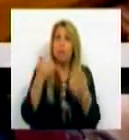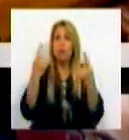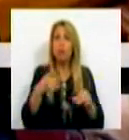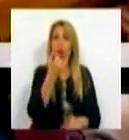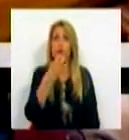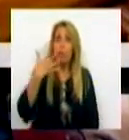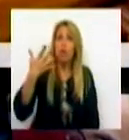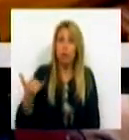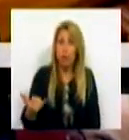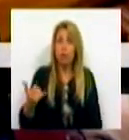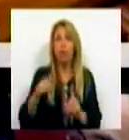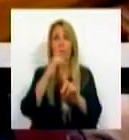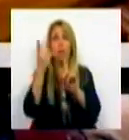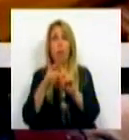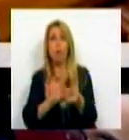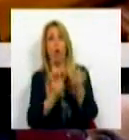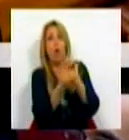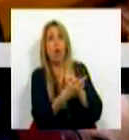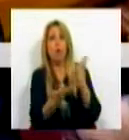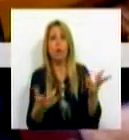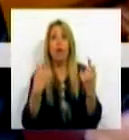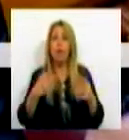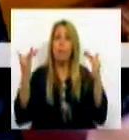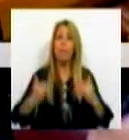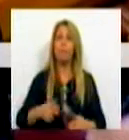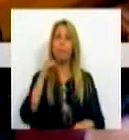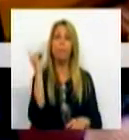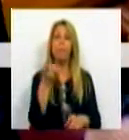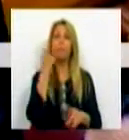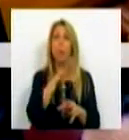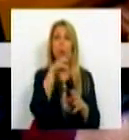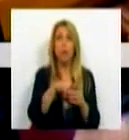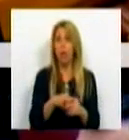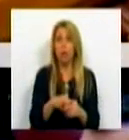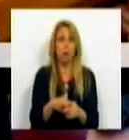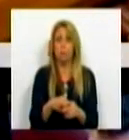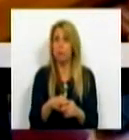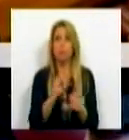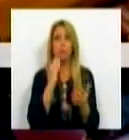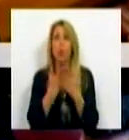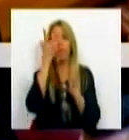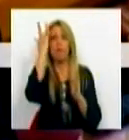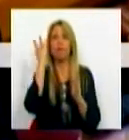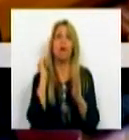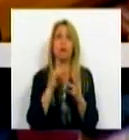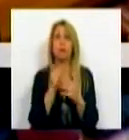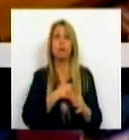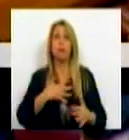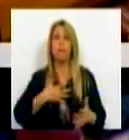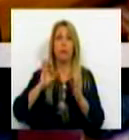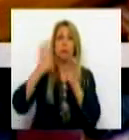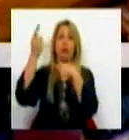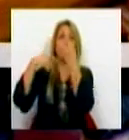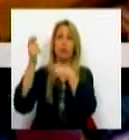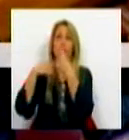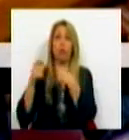ao contrário, uma contração da procura interna que não facilitou em nada a vida às empresas exportadoras, porque muitas